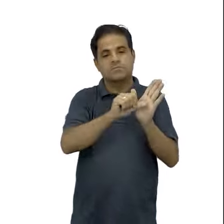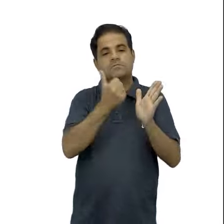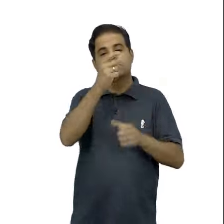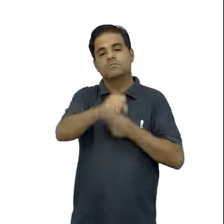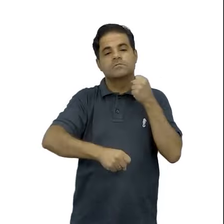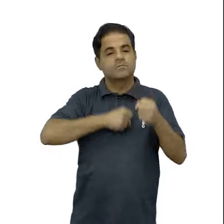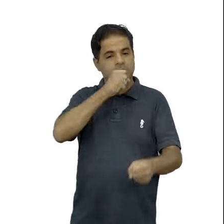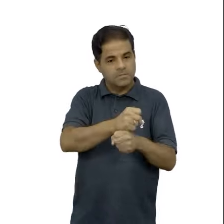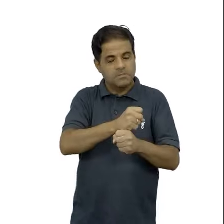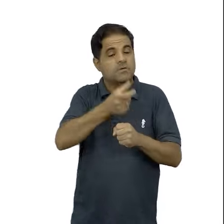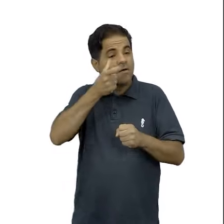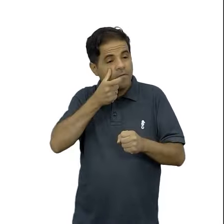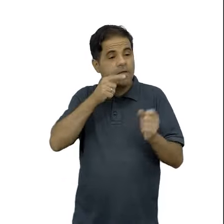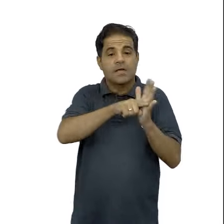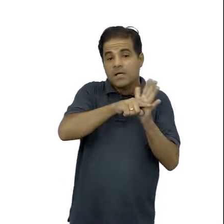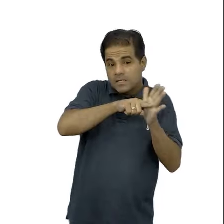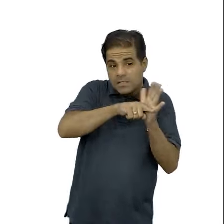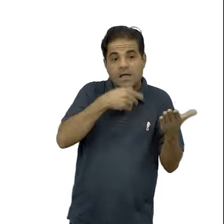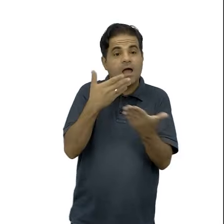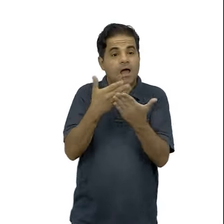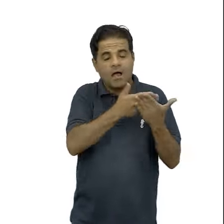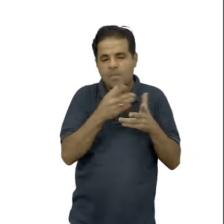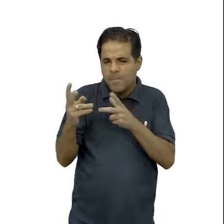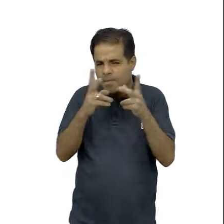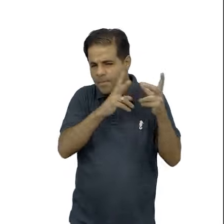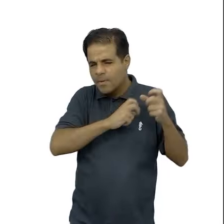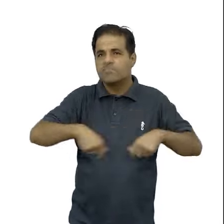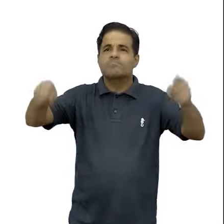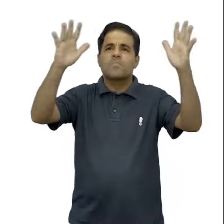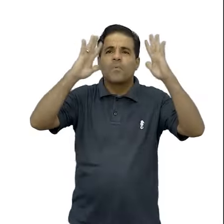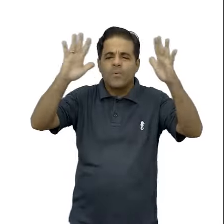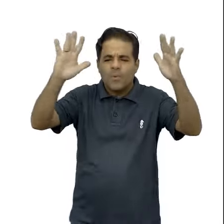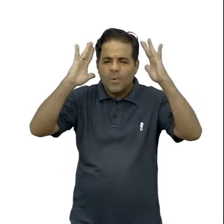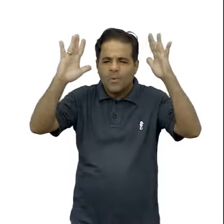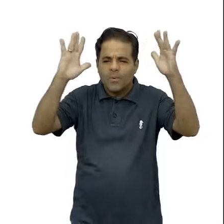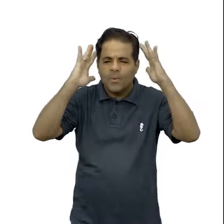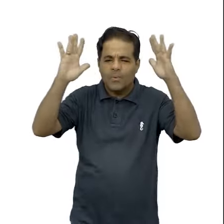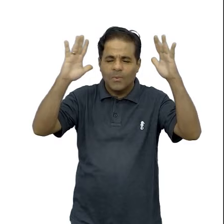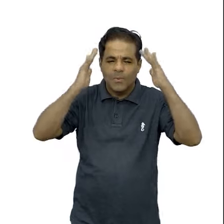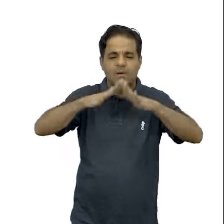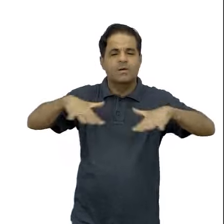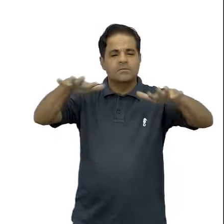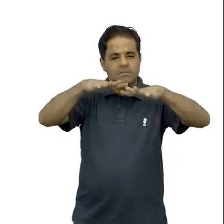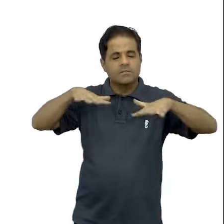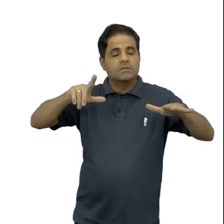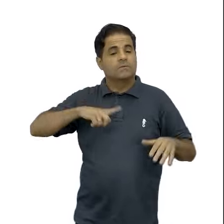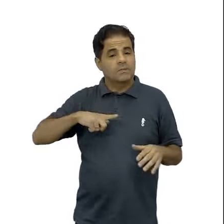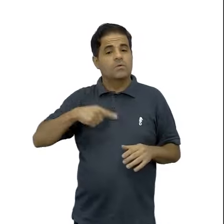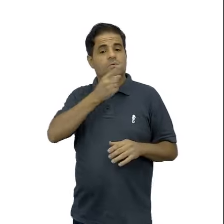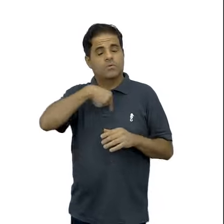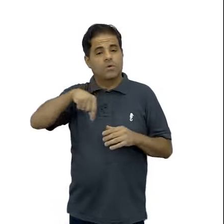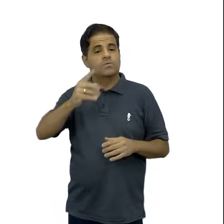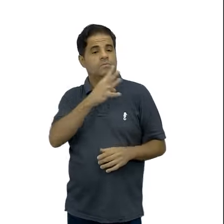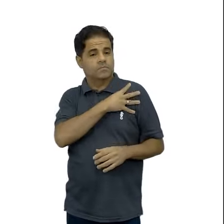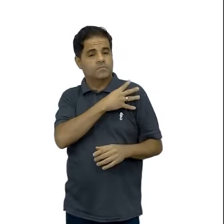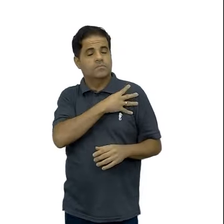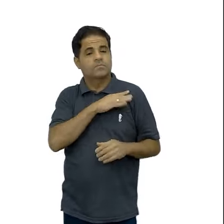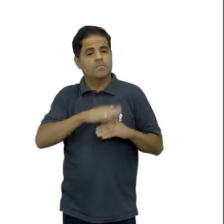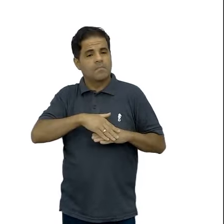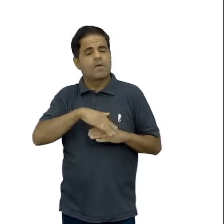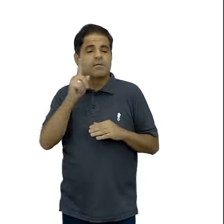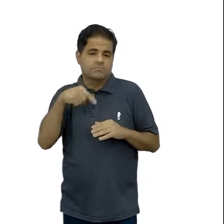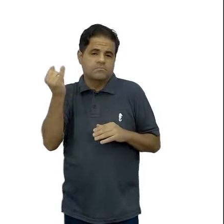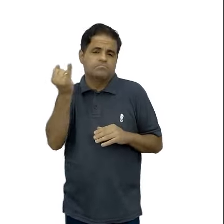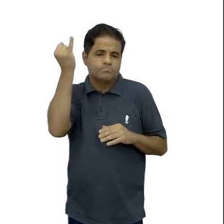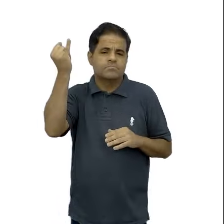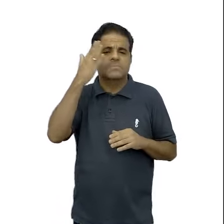ano, e analisar uma aula sobre a perspectiva do pensamento aritmético. E o nosso quarto momento, mas não